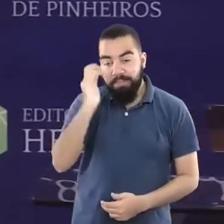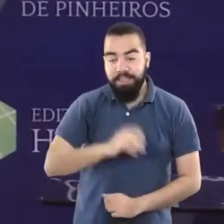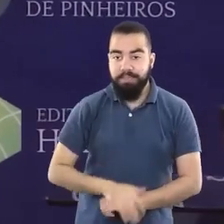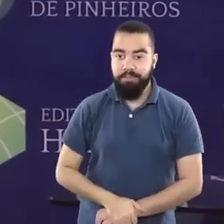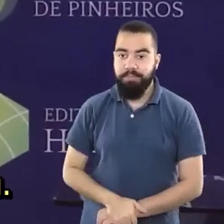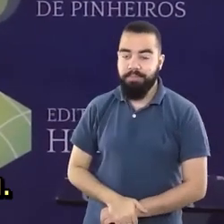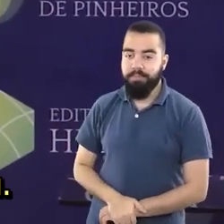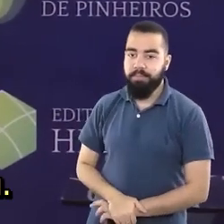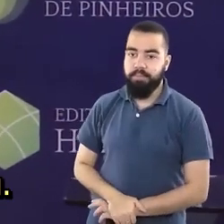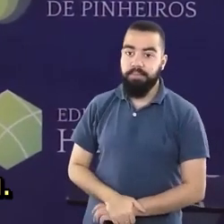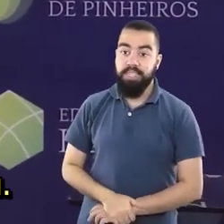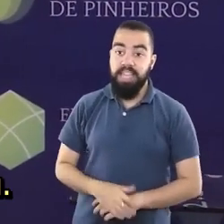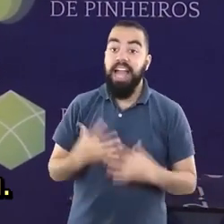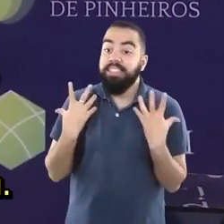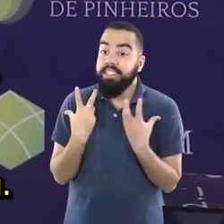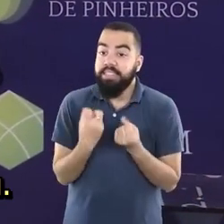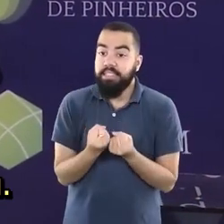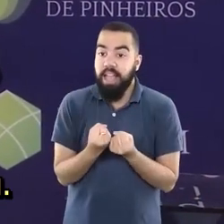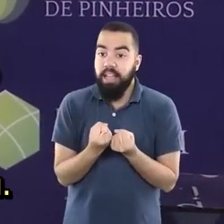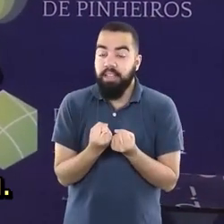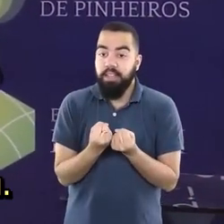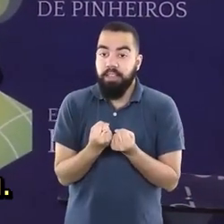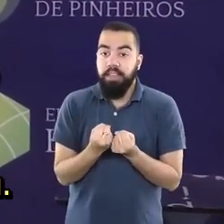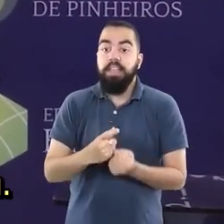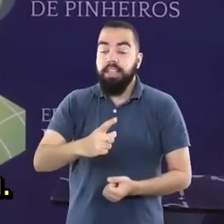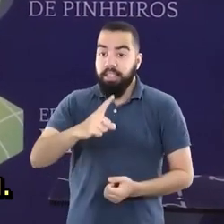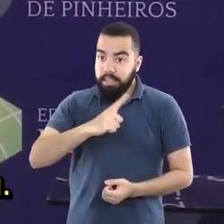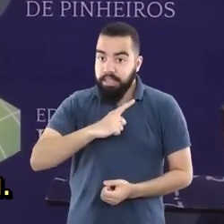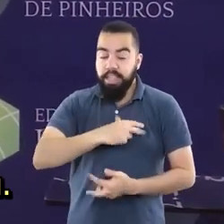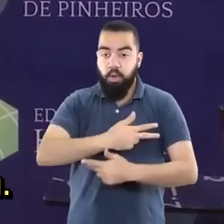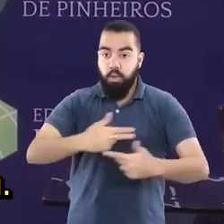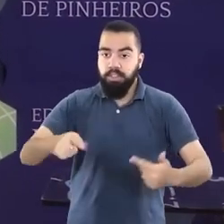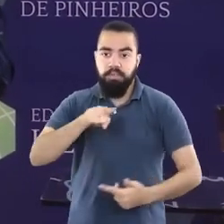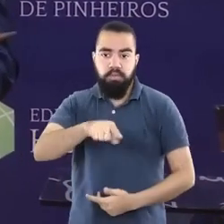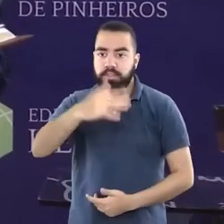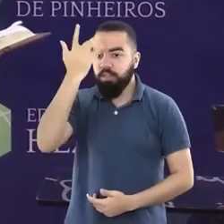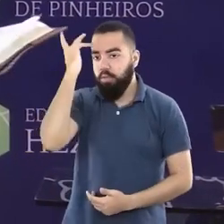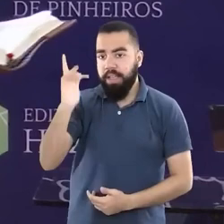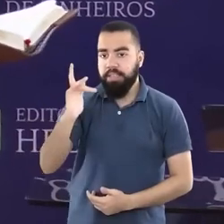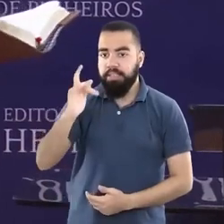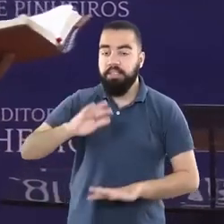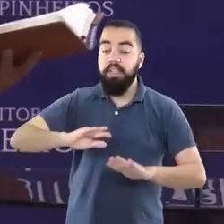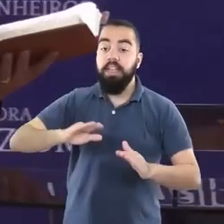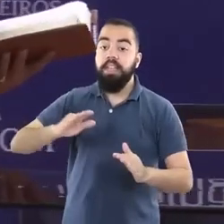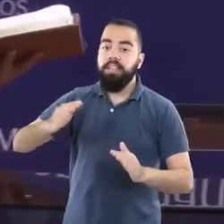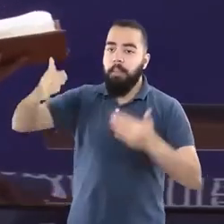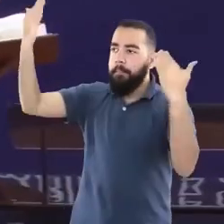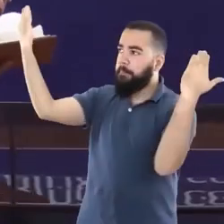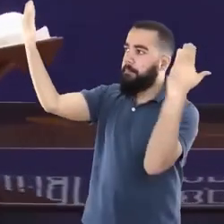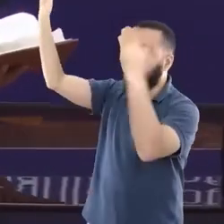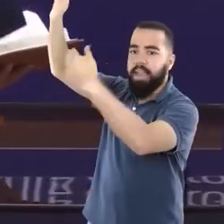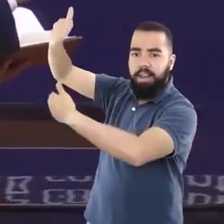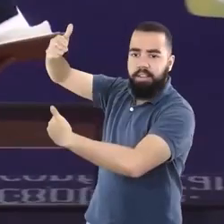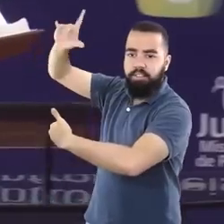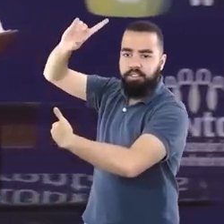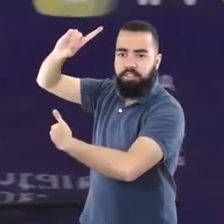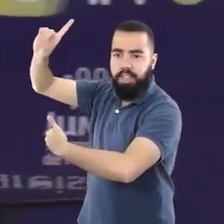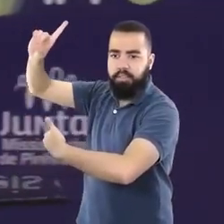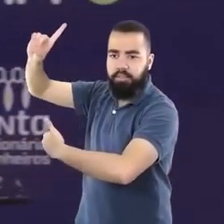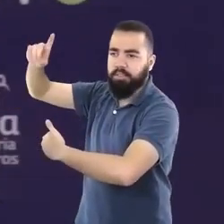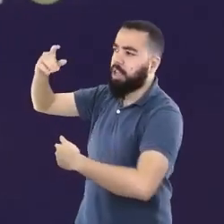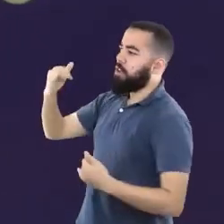empinado. Você não pode chegar com soberba e altivez. Você precisa compreender que você é um